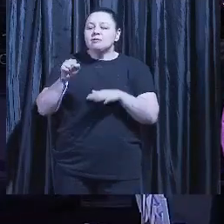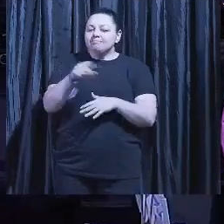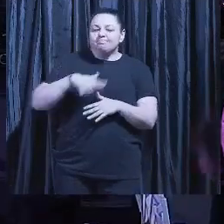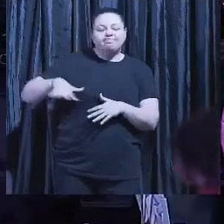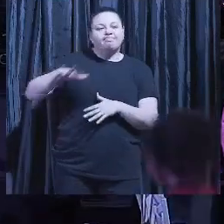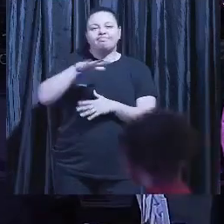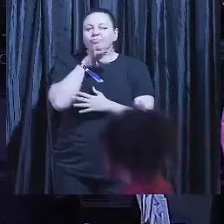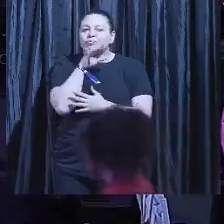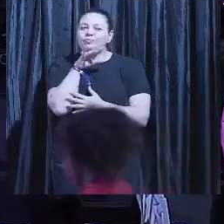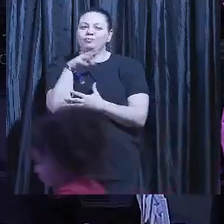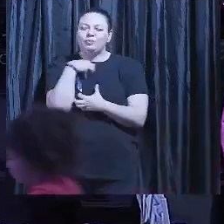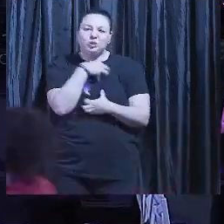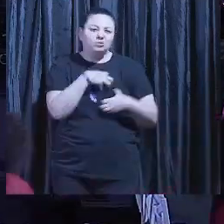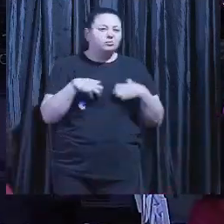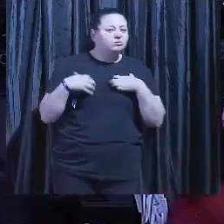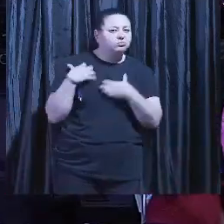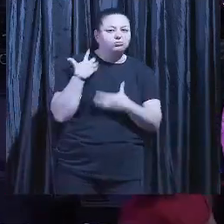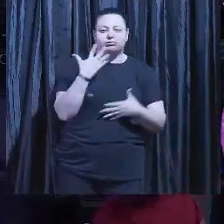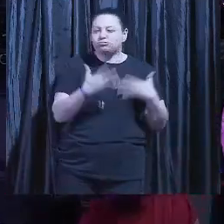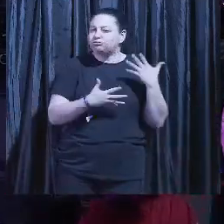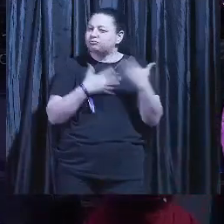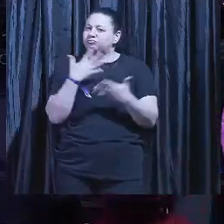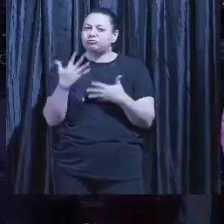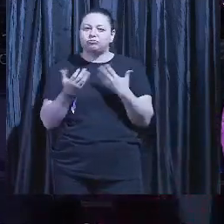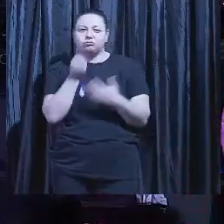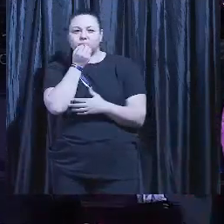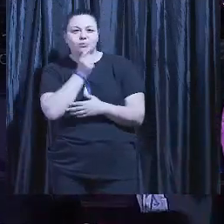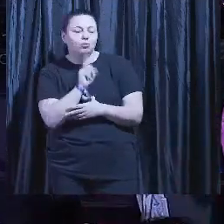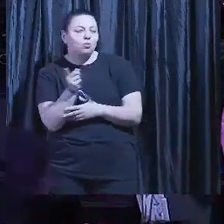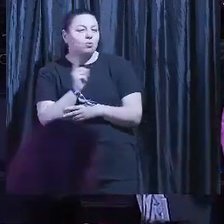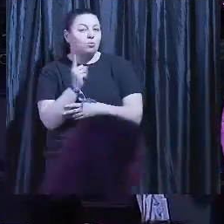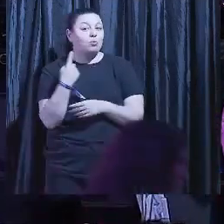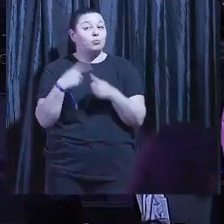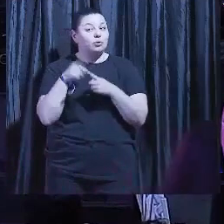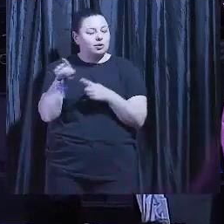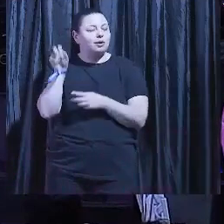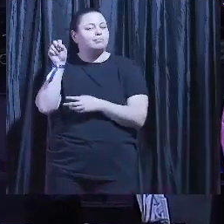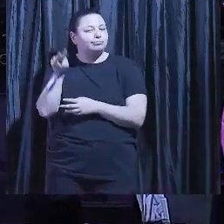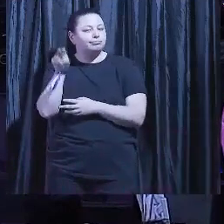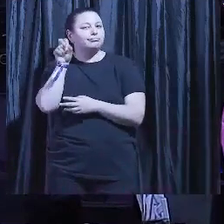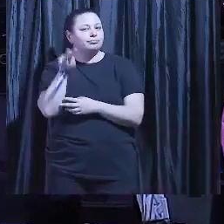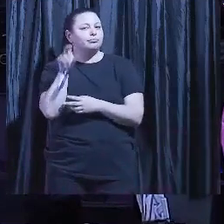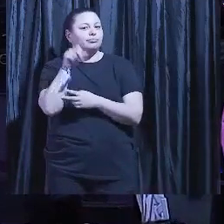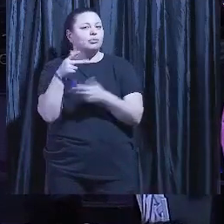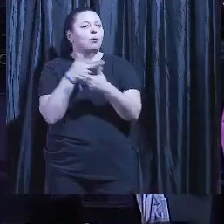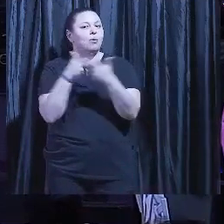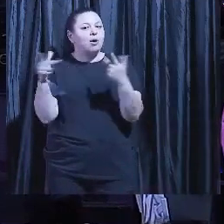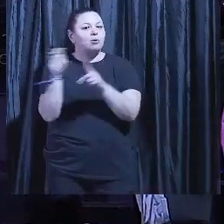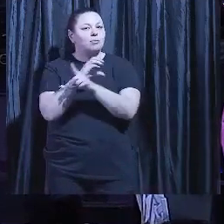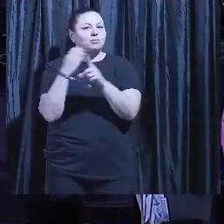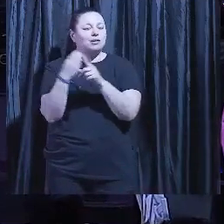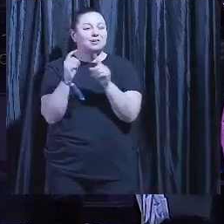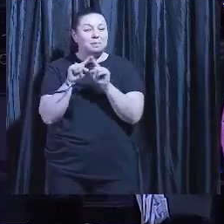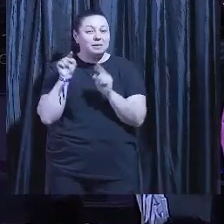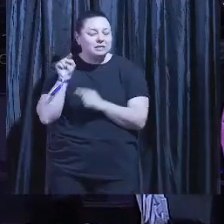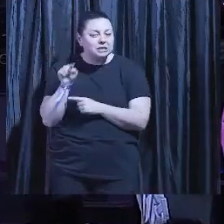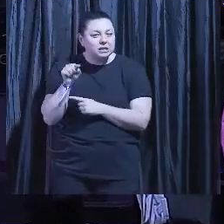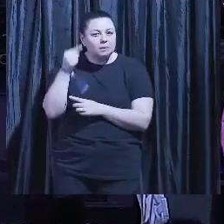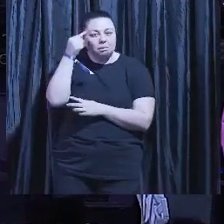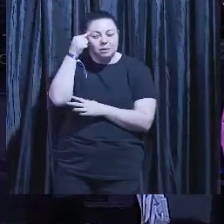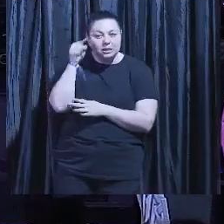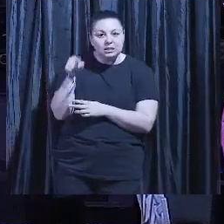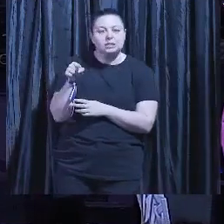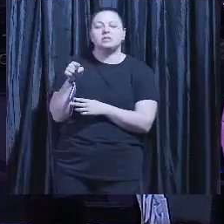situação da próprio território, das condições, que muitas coisas ele deve ter visto na comunidade. Mas ele nunca deixou